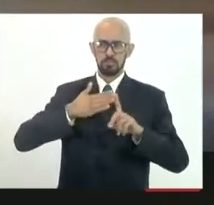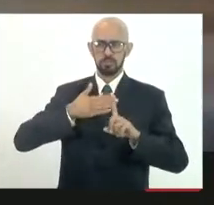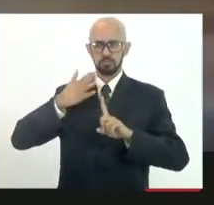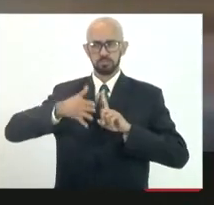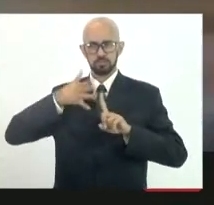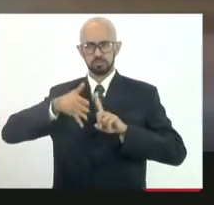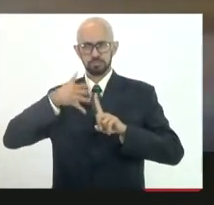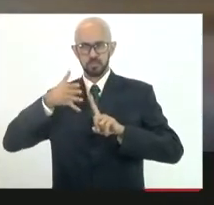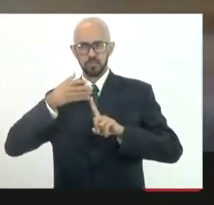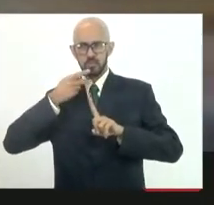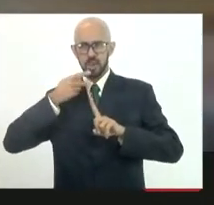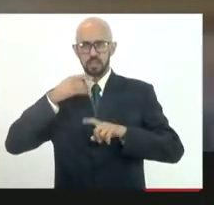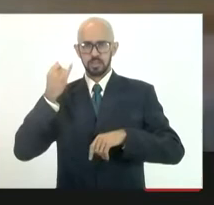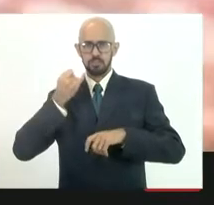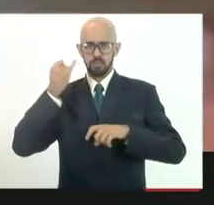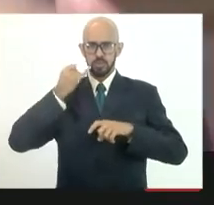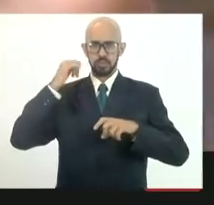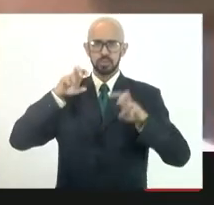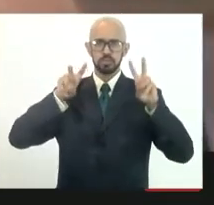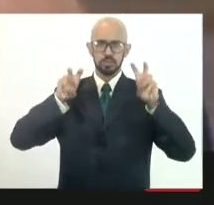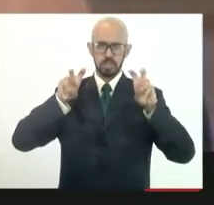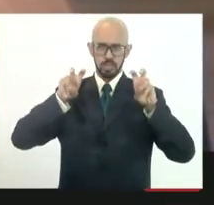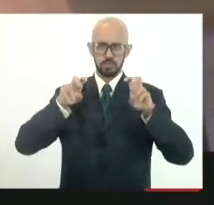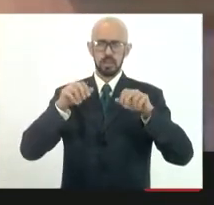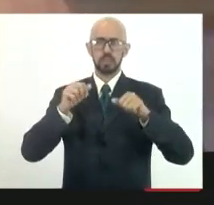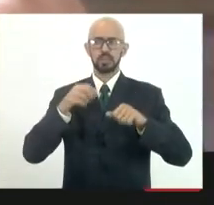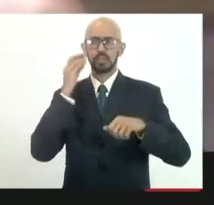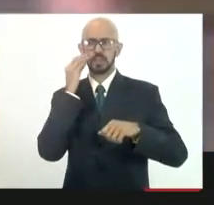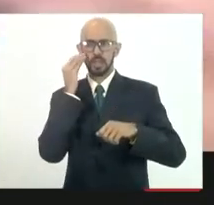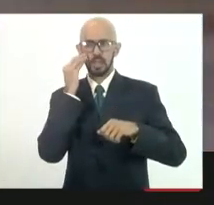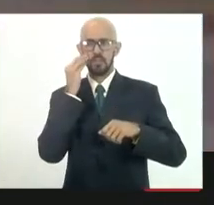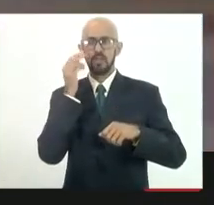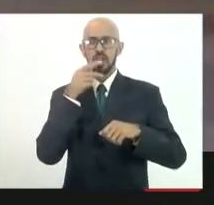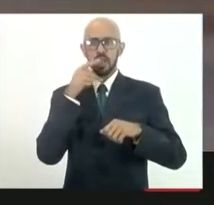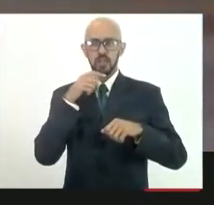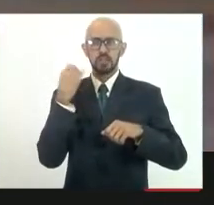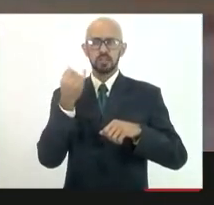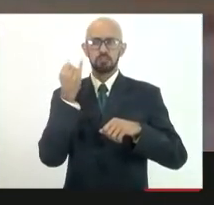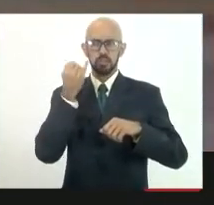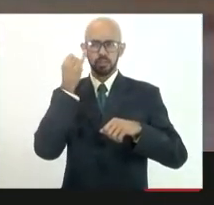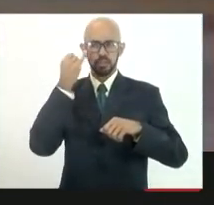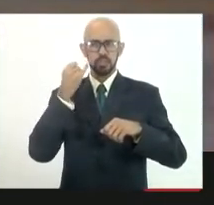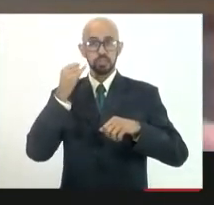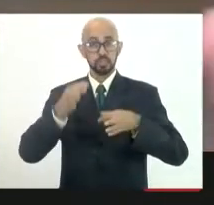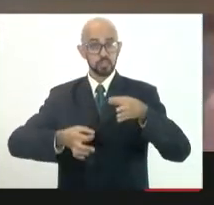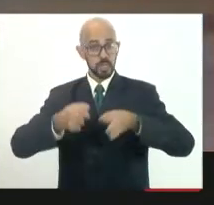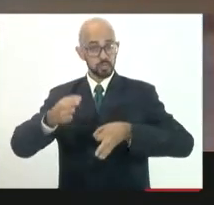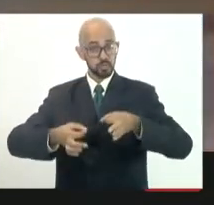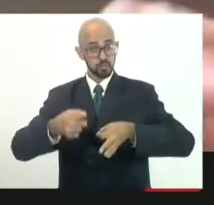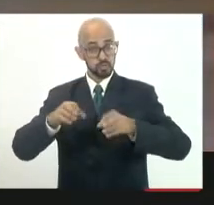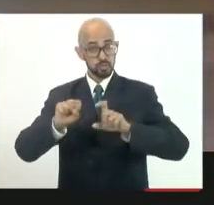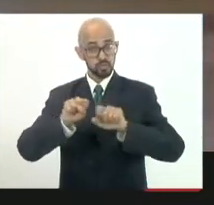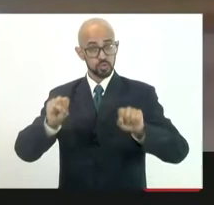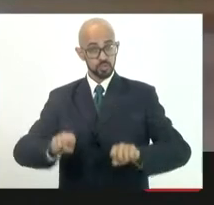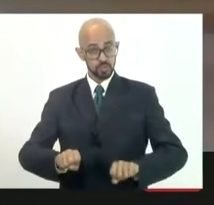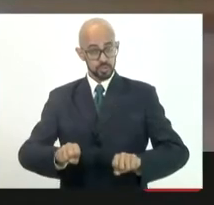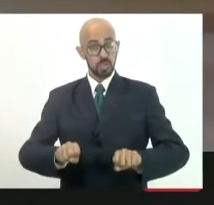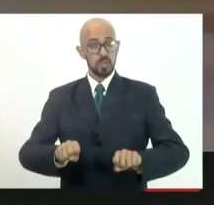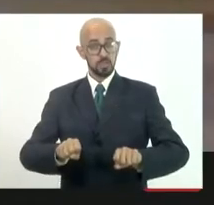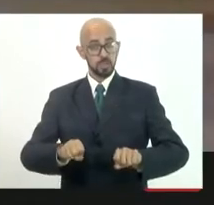um pouco da importância do tema, vou tentar falar um pouco dessa importância do tema no campo do sistema de justiça e o quanto que isso